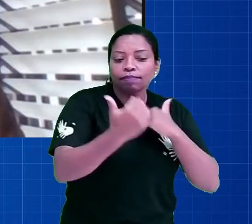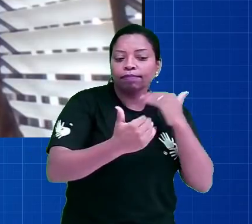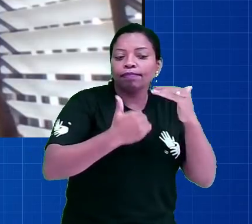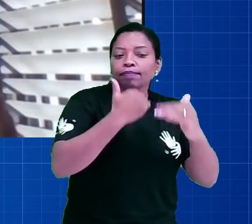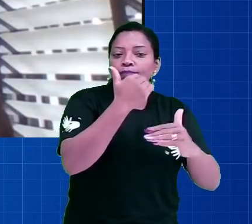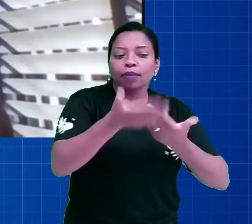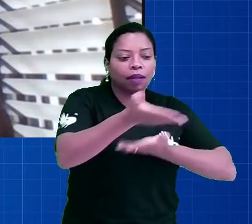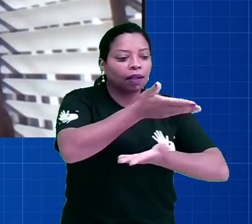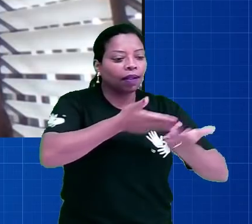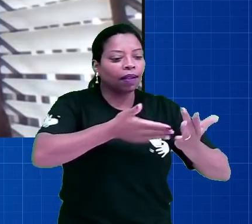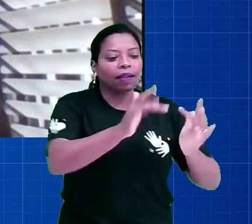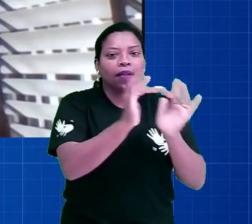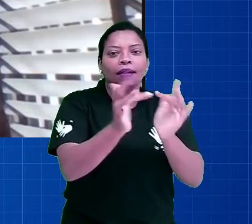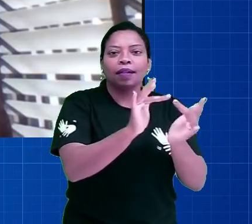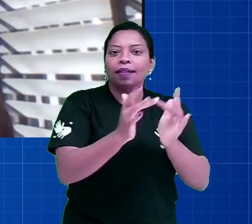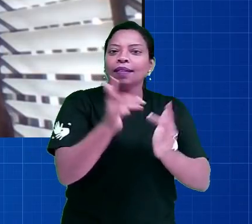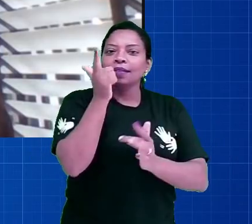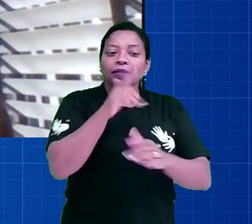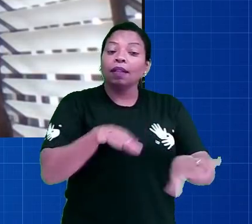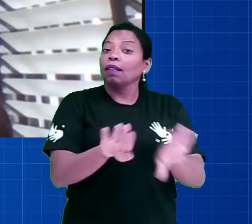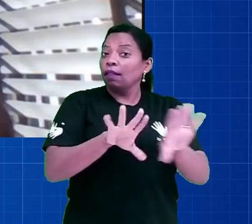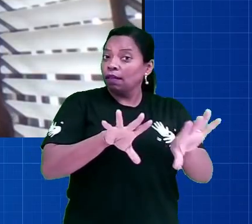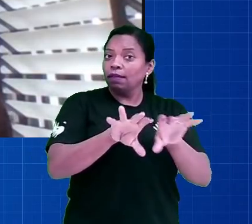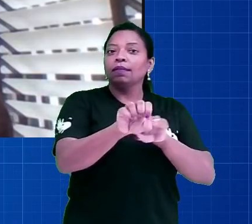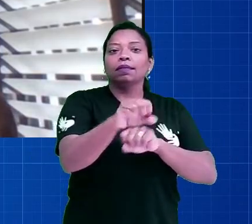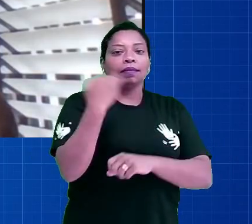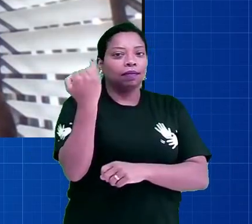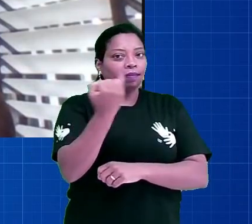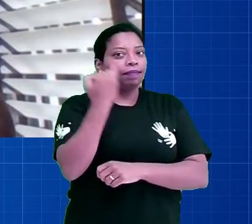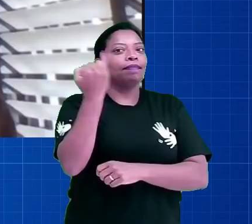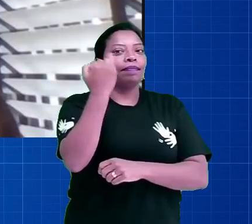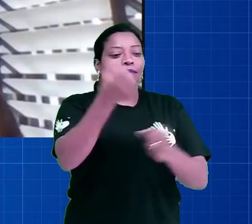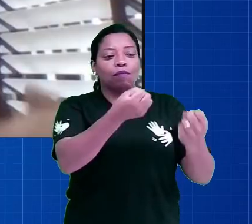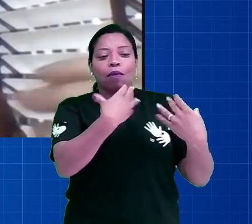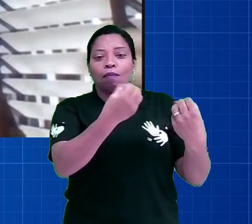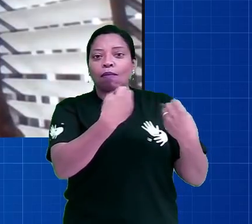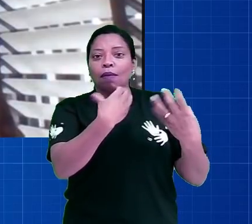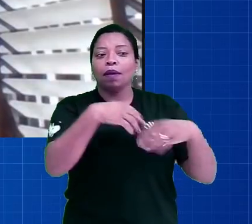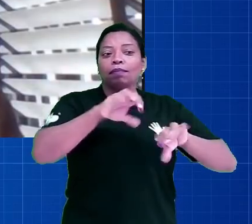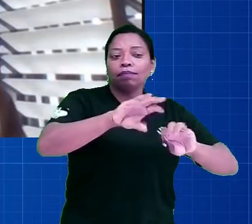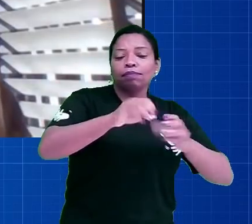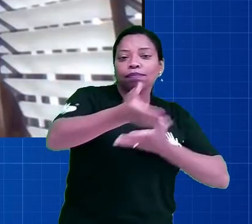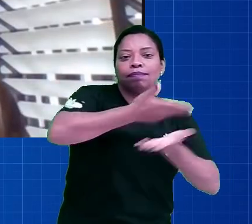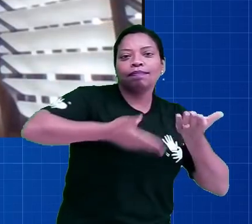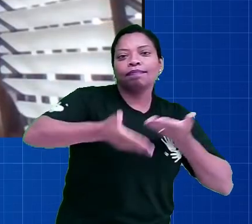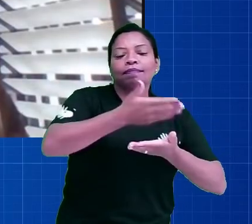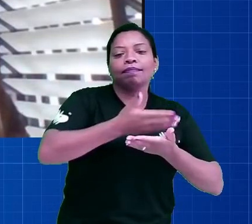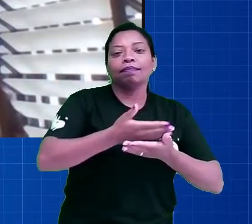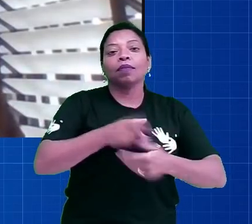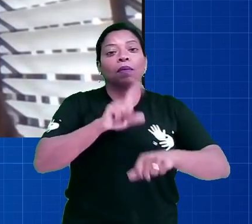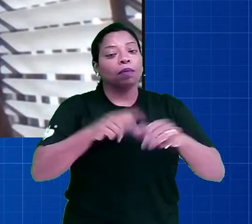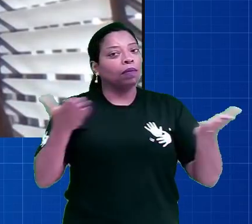que as relações vão se efetivando. E formação, né, gente? Eu acho que esse momento da